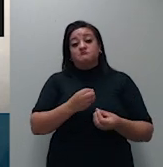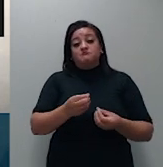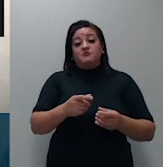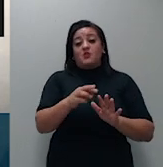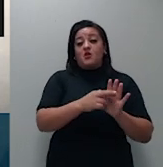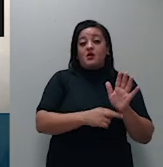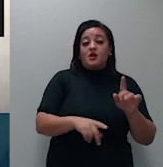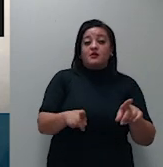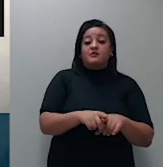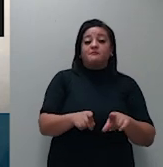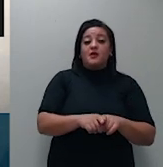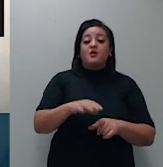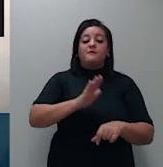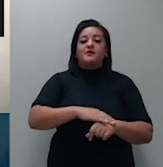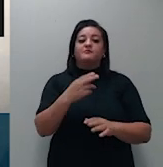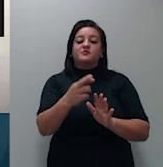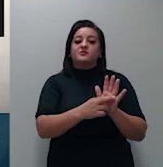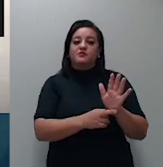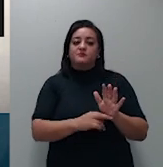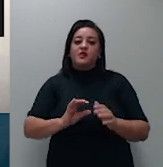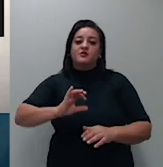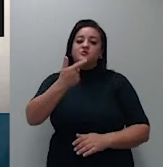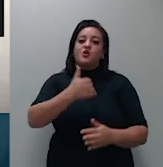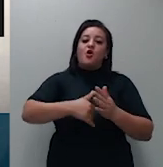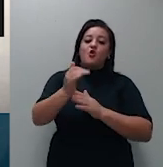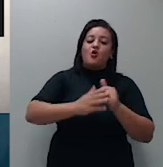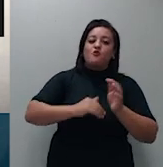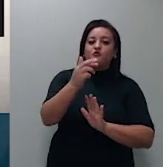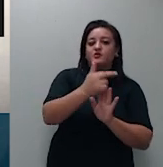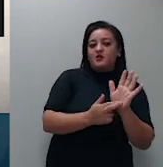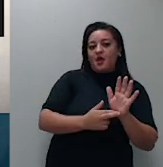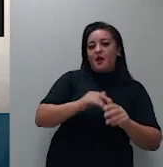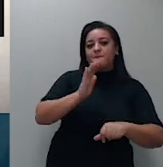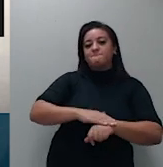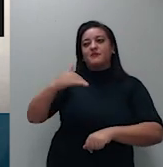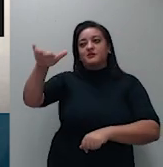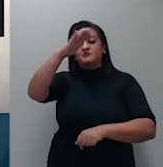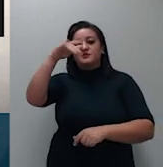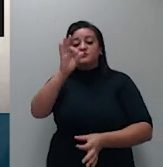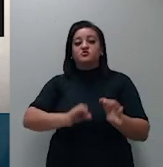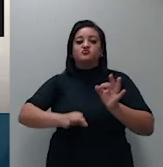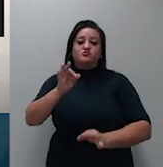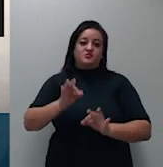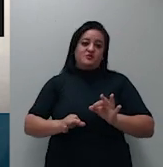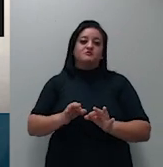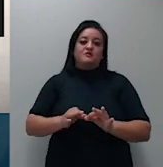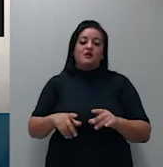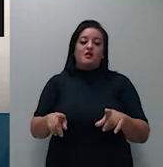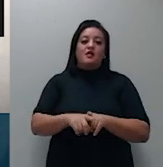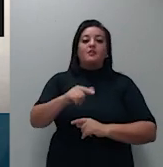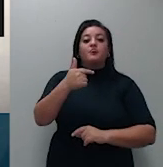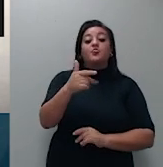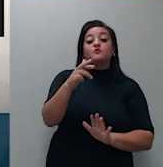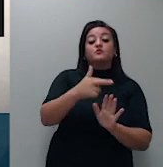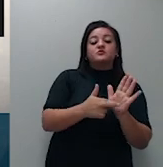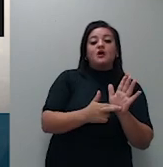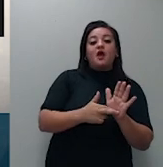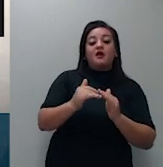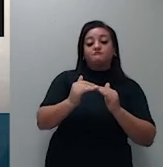critérios para solucionar o conflito normativo seria o princípio Supremo da Justiça entre duas normas incompatíveis